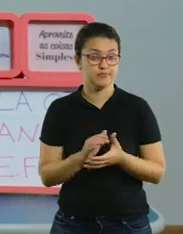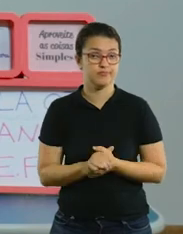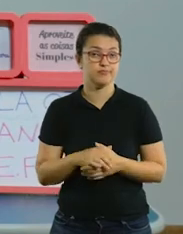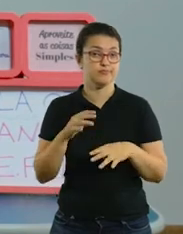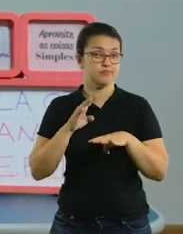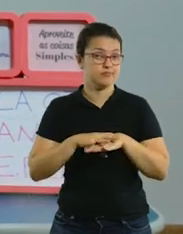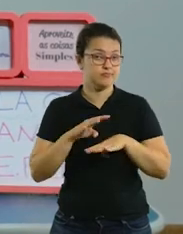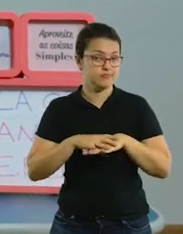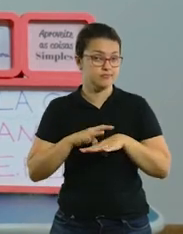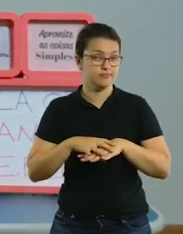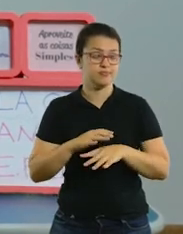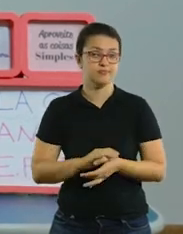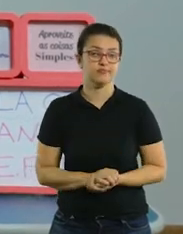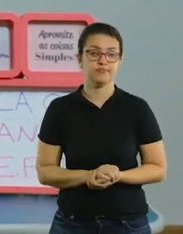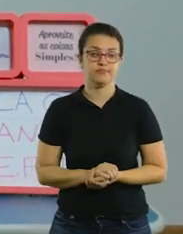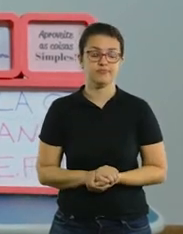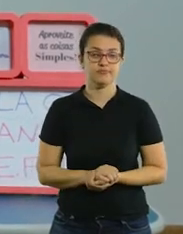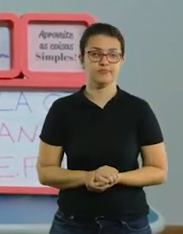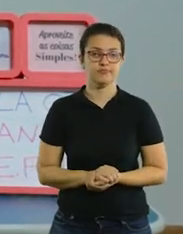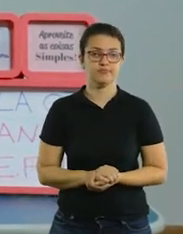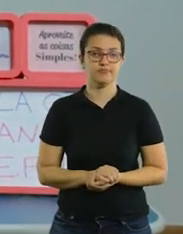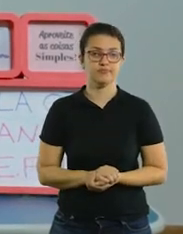Agora vamos à matemática.